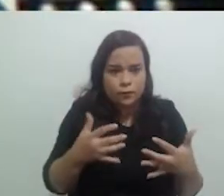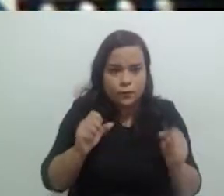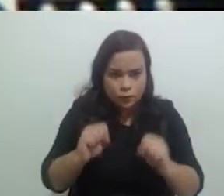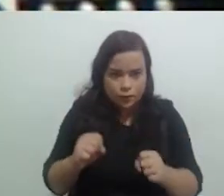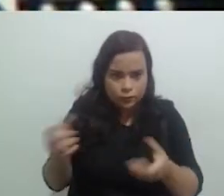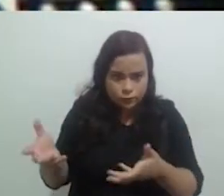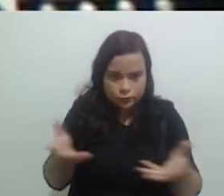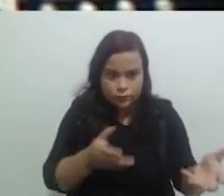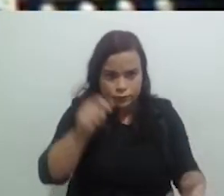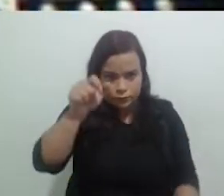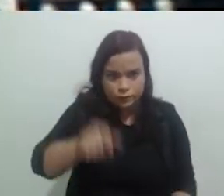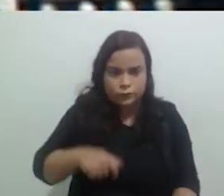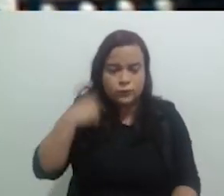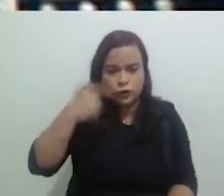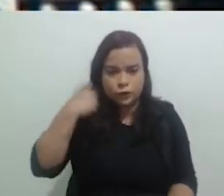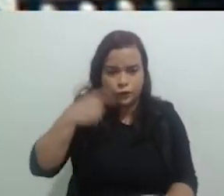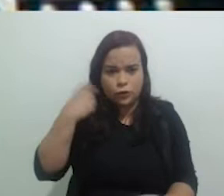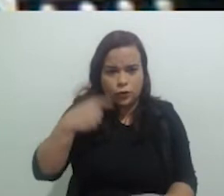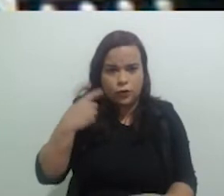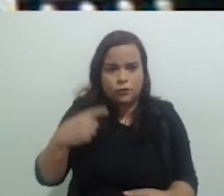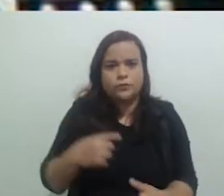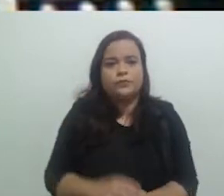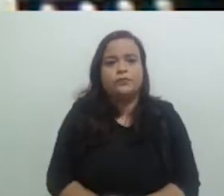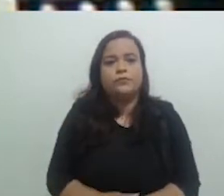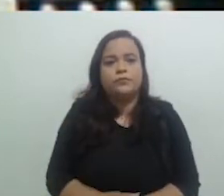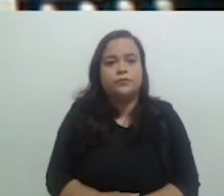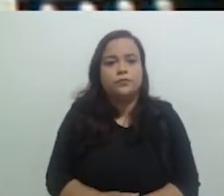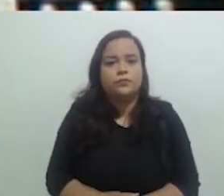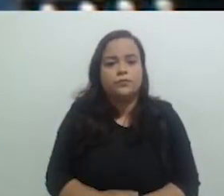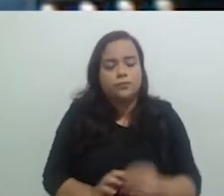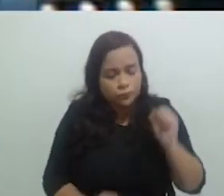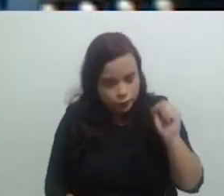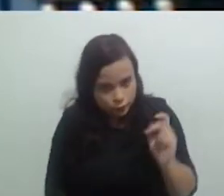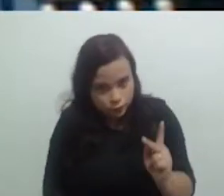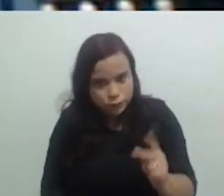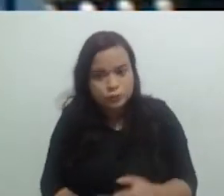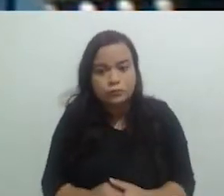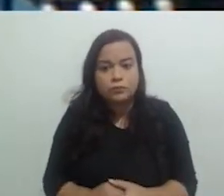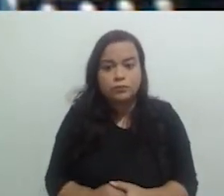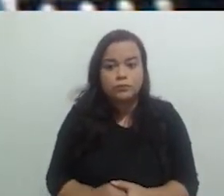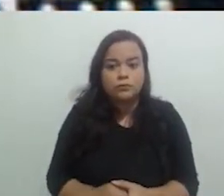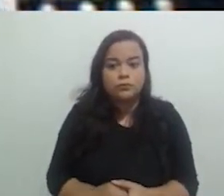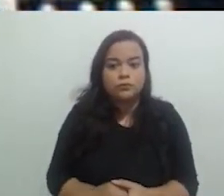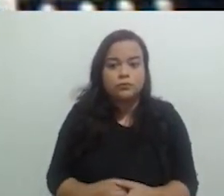aos advogados dos réus? Pois sim. Certo?